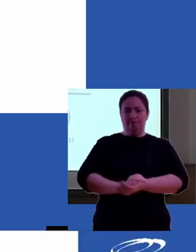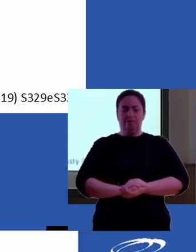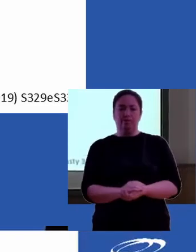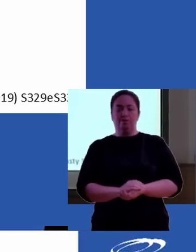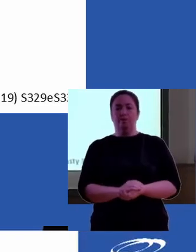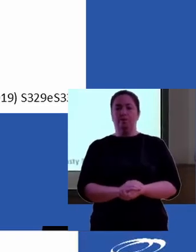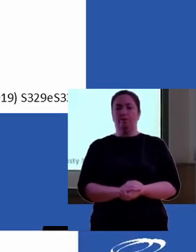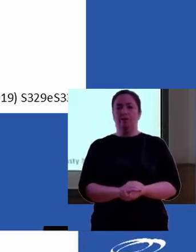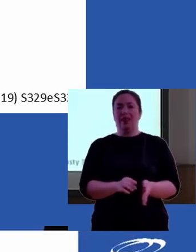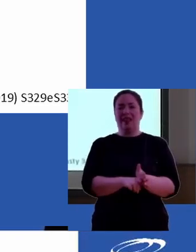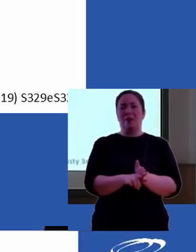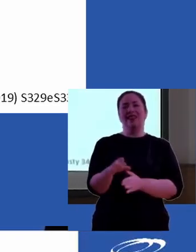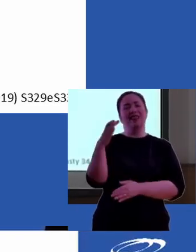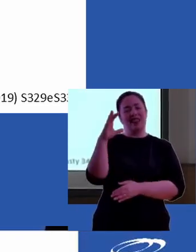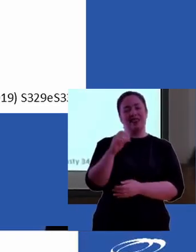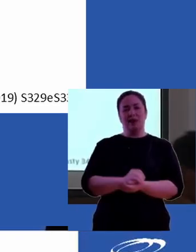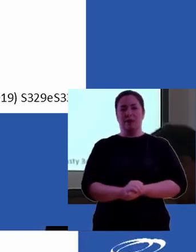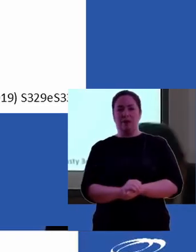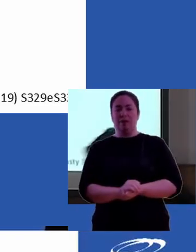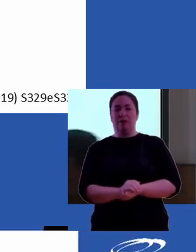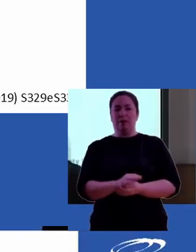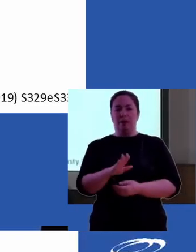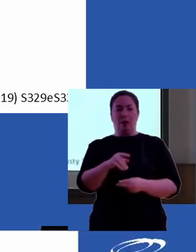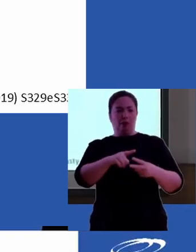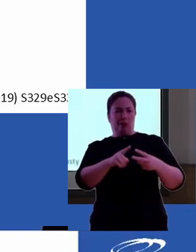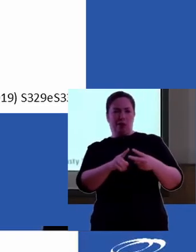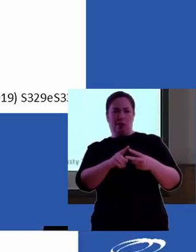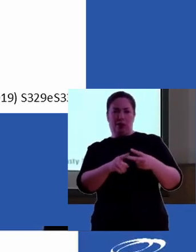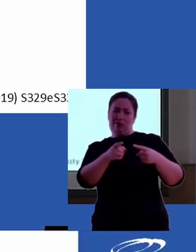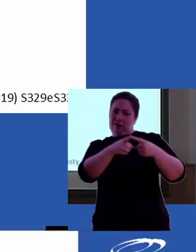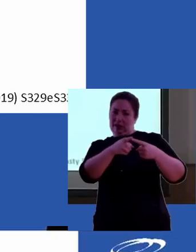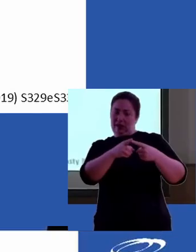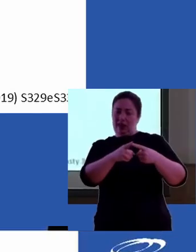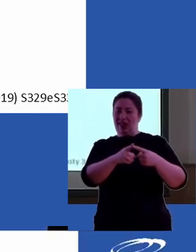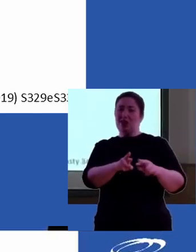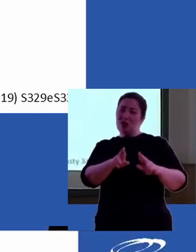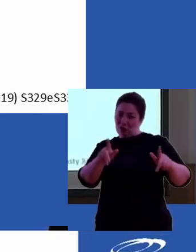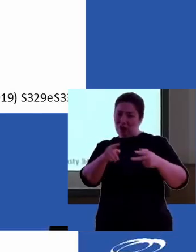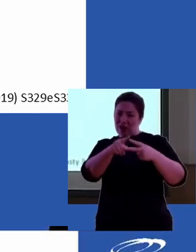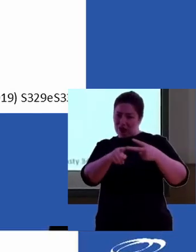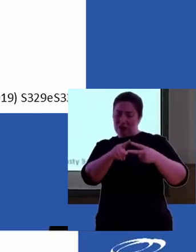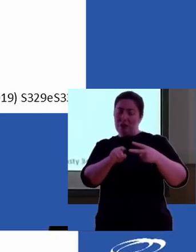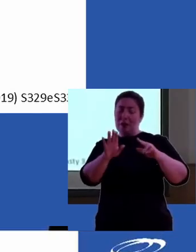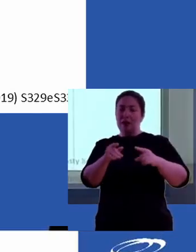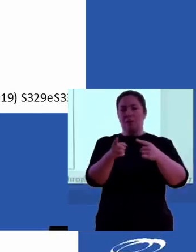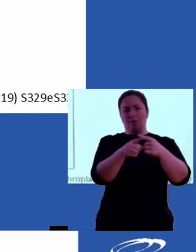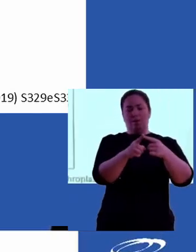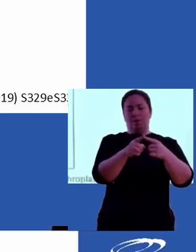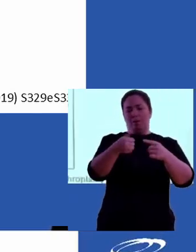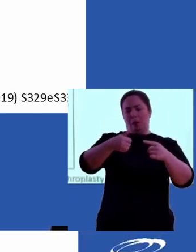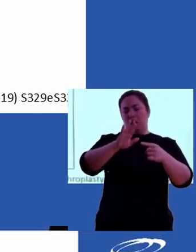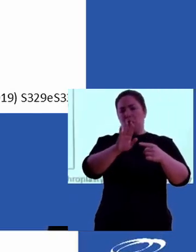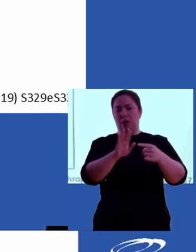e tudo mais. Então, vamos lá. Eles têm algumas diferenças bem importantes. Tá? Vamos falar primeiro dos critérios do Consenso Internacional de 2018. Essa é